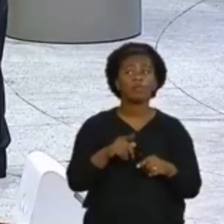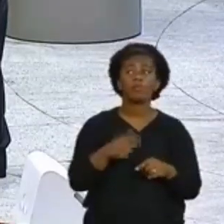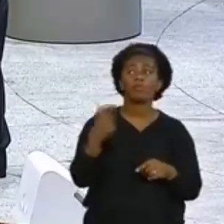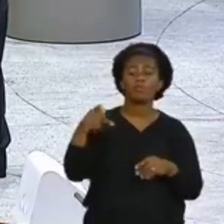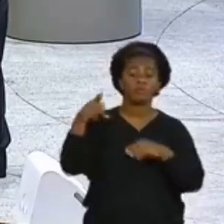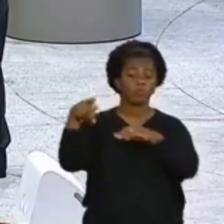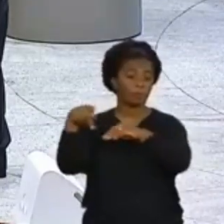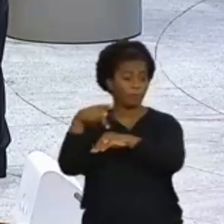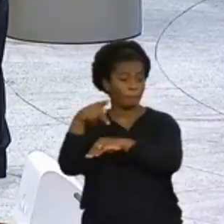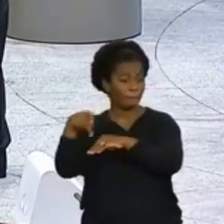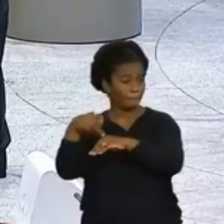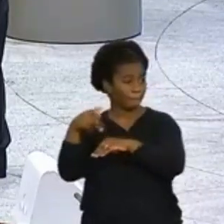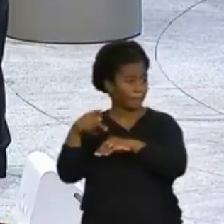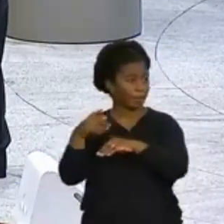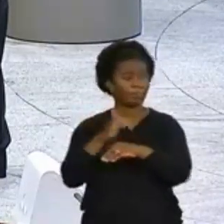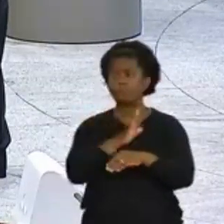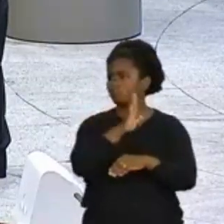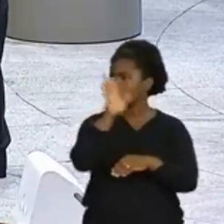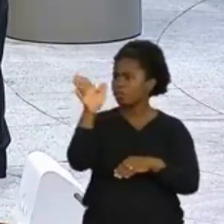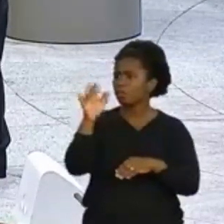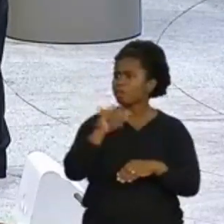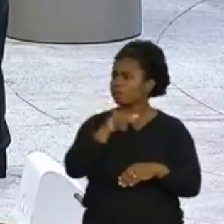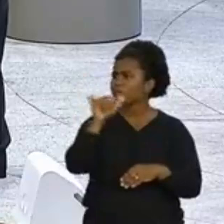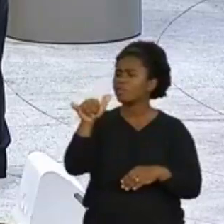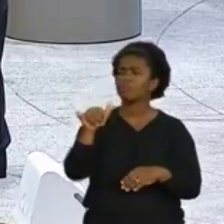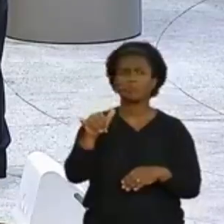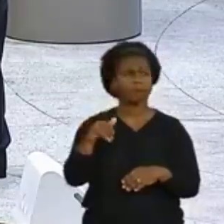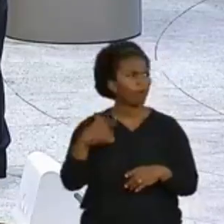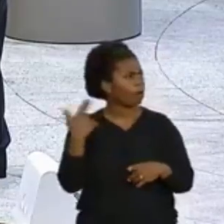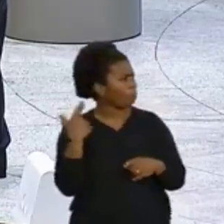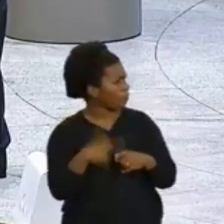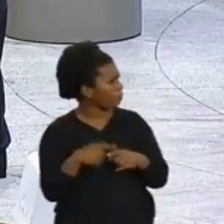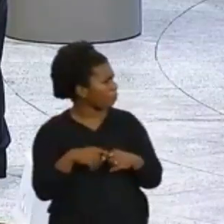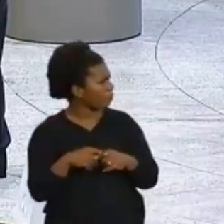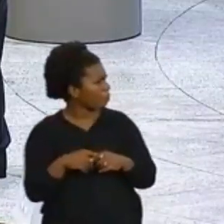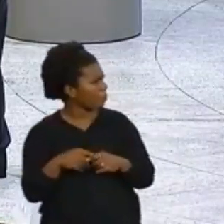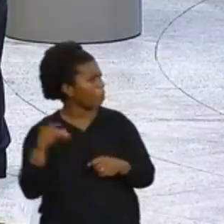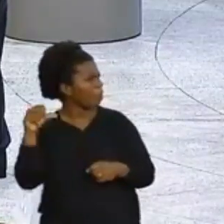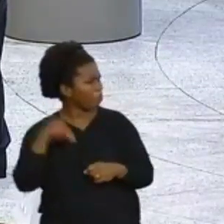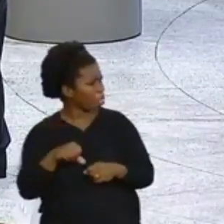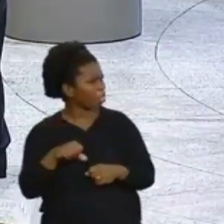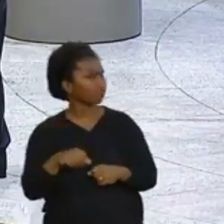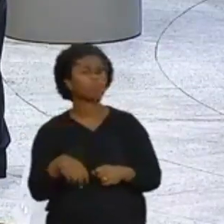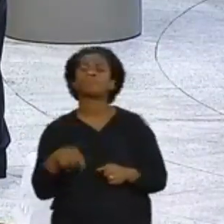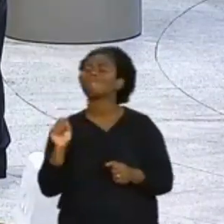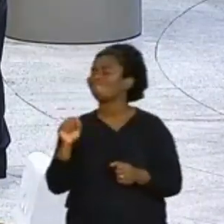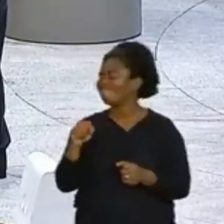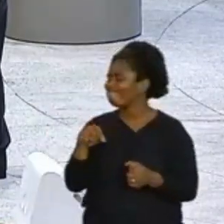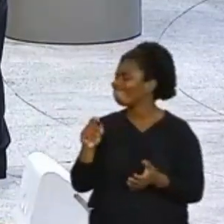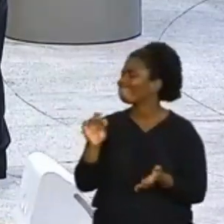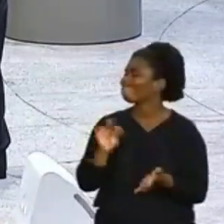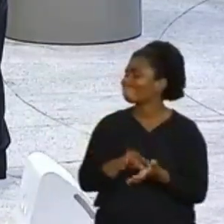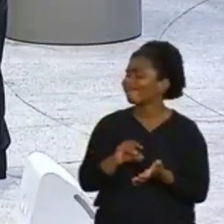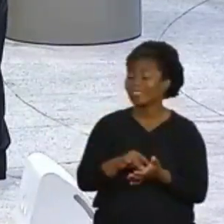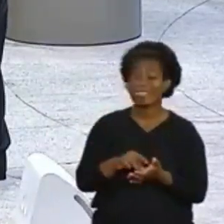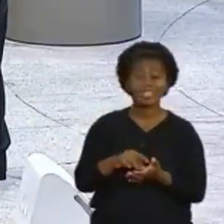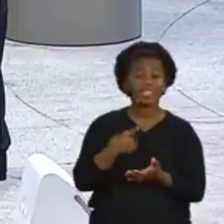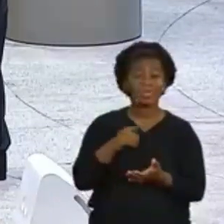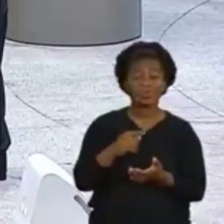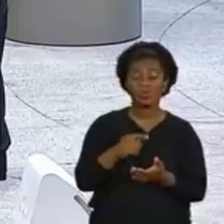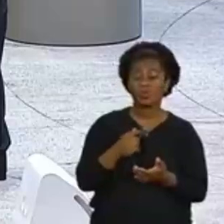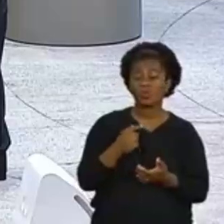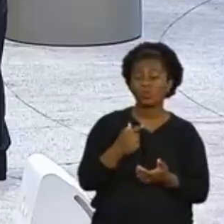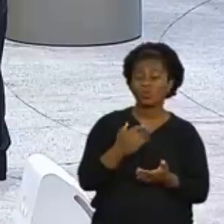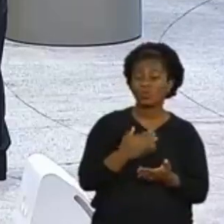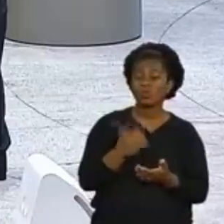com remédios fortíssimos. O problema era sério. Era muito sério. E nada dava jeito. Eu melhorava